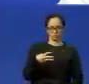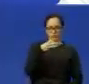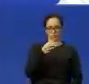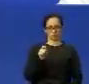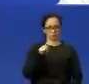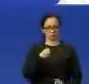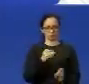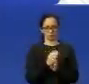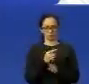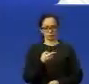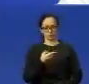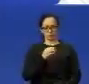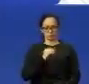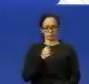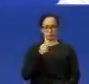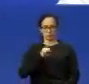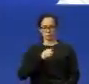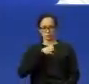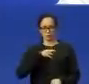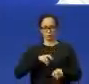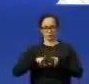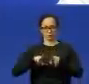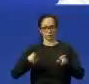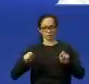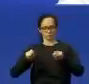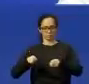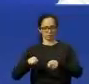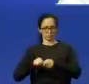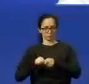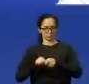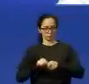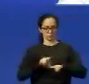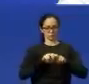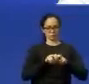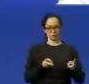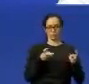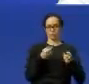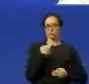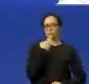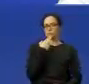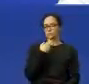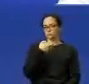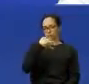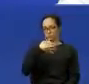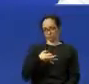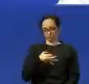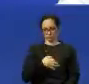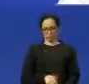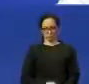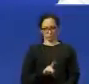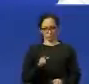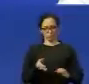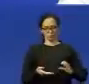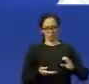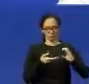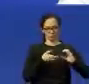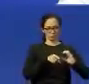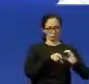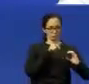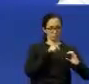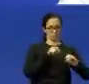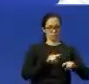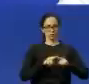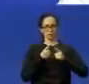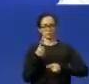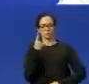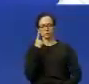chegando em 108 formas de pintá-las. Nesse tipo de interpretação, teríamos como resposta correta a resposta C. Mas verifique que isso